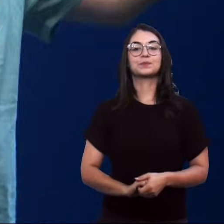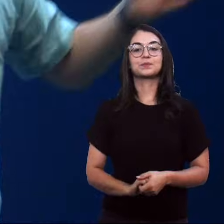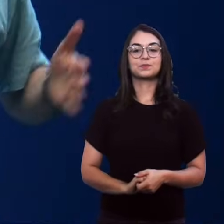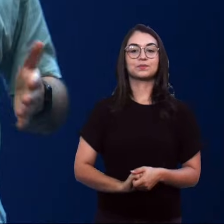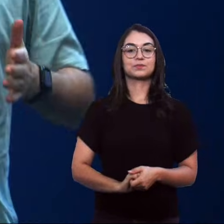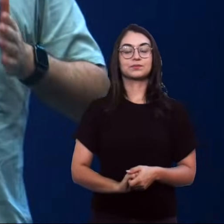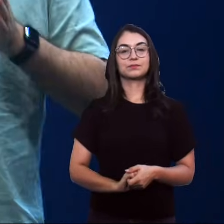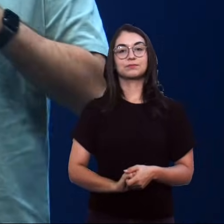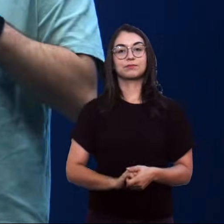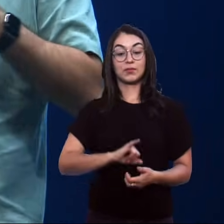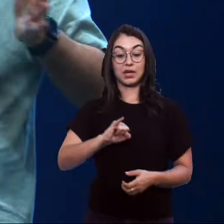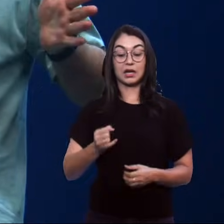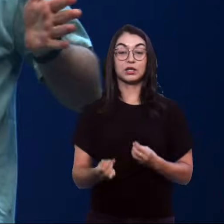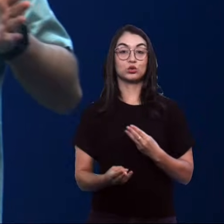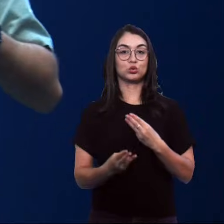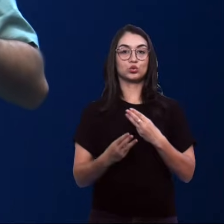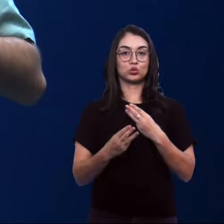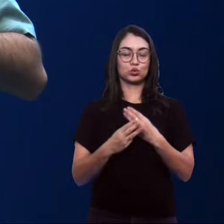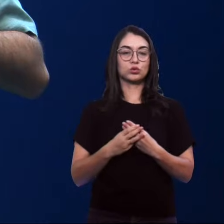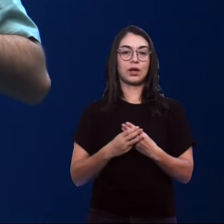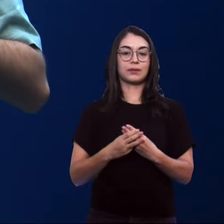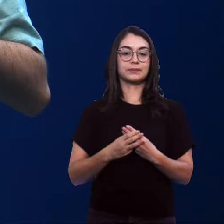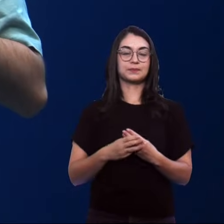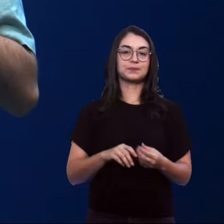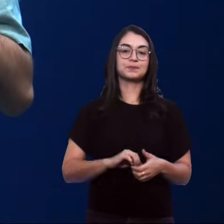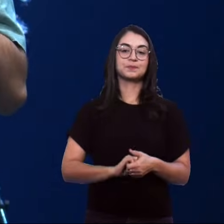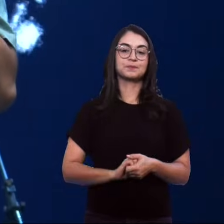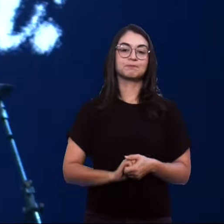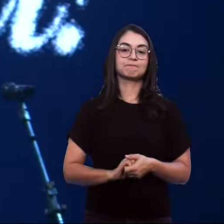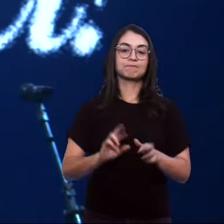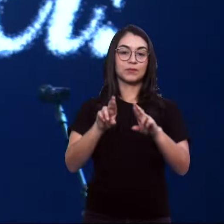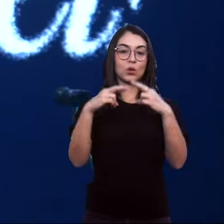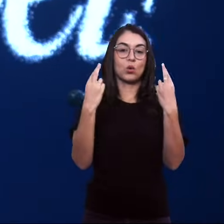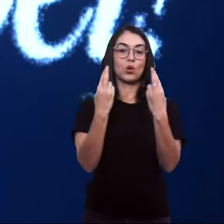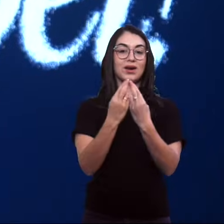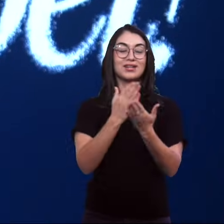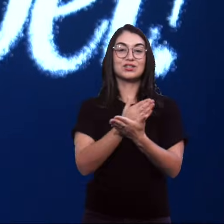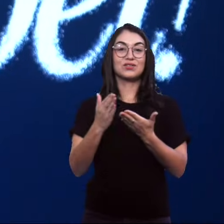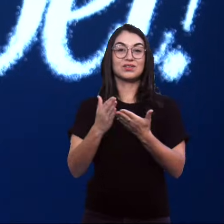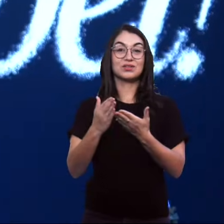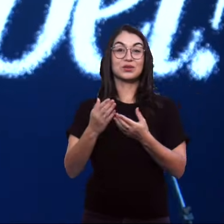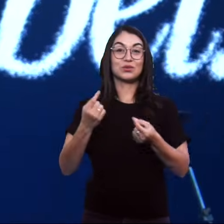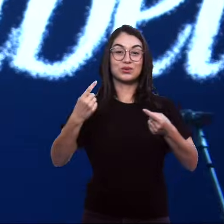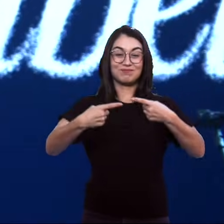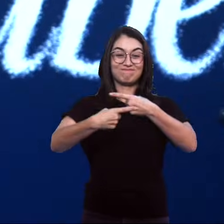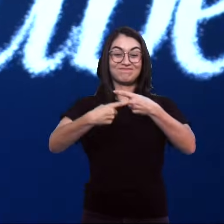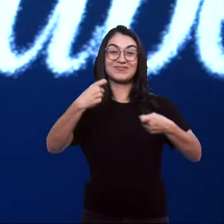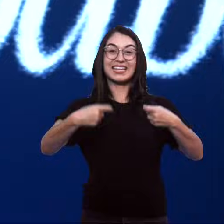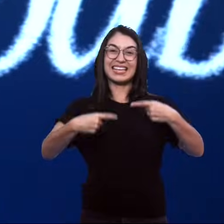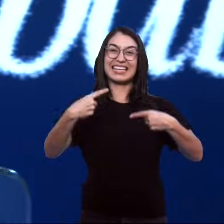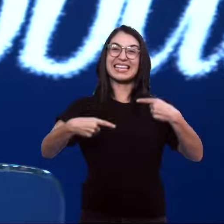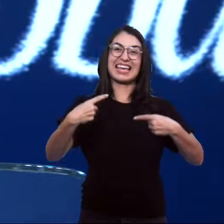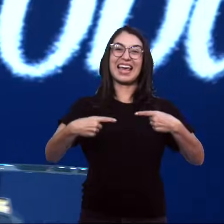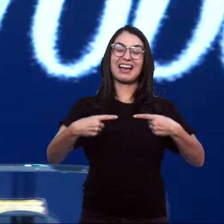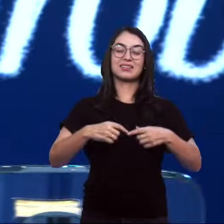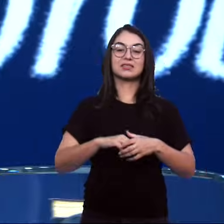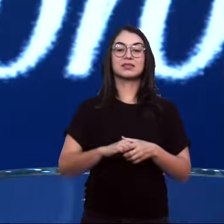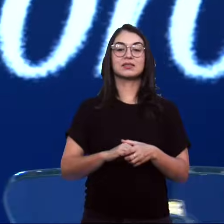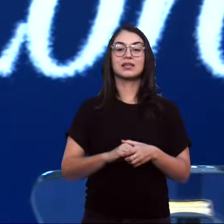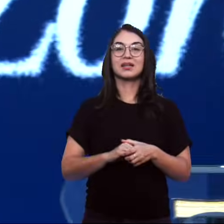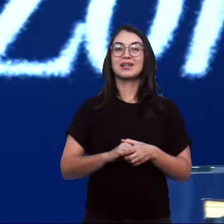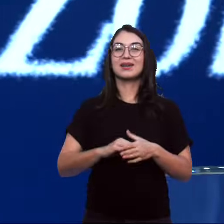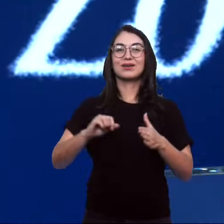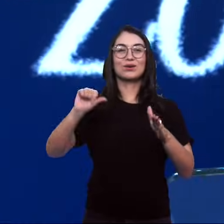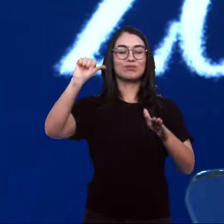chama Judá. O reino é dividido. Eles inclusive lutam entre si algumas vezes. E aí a